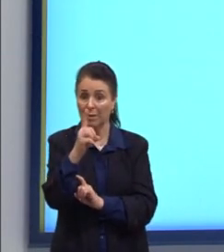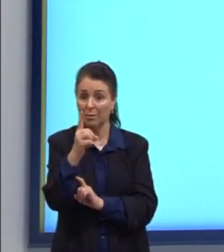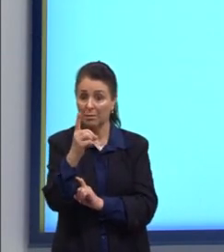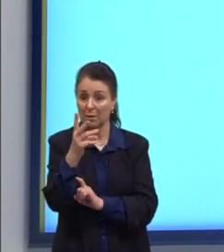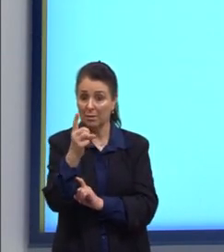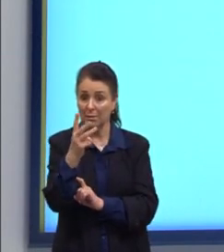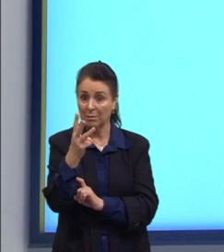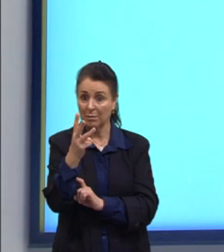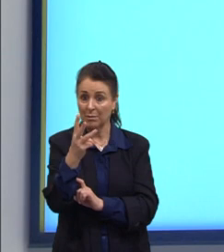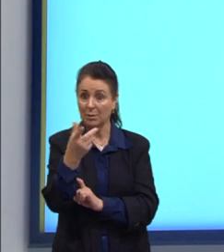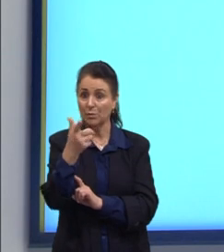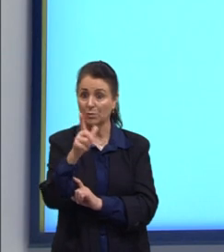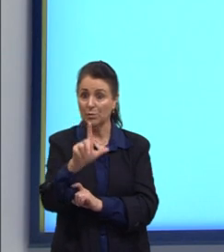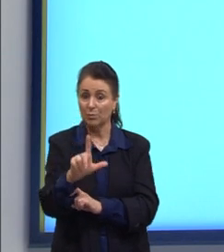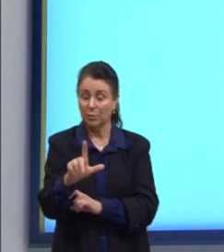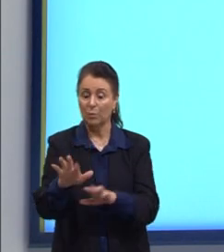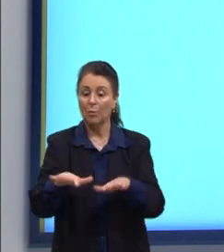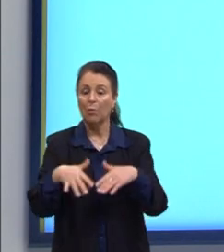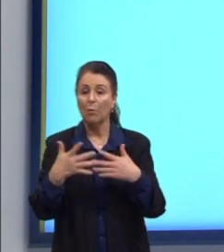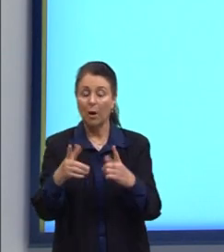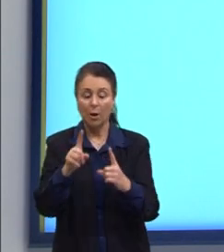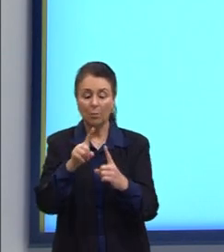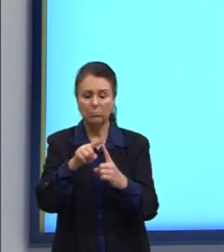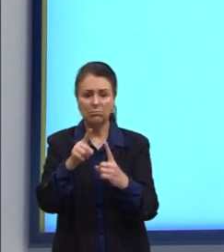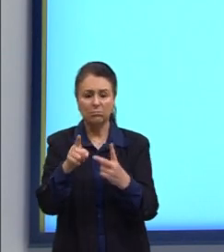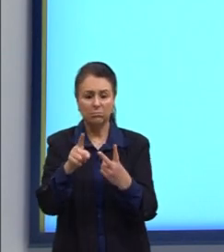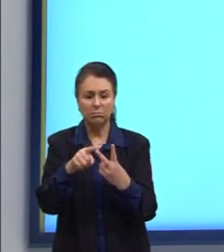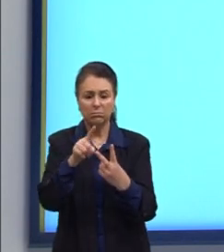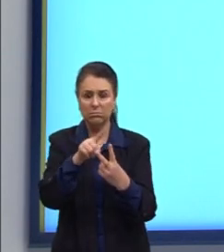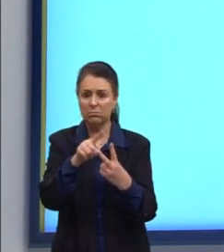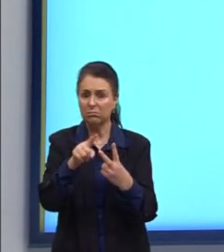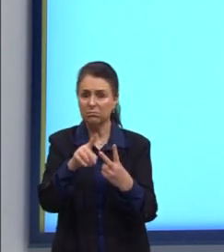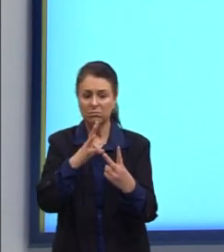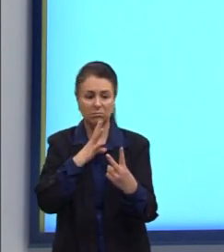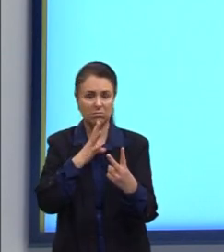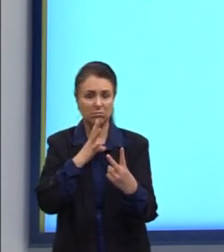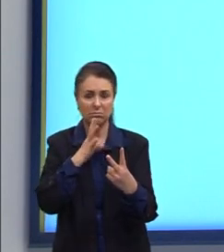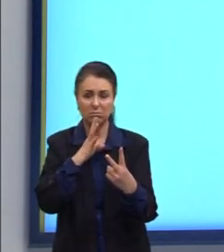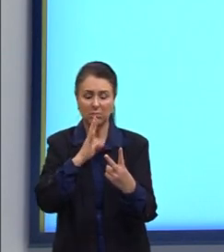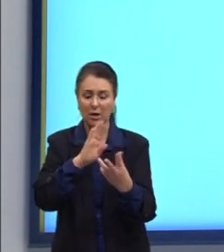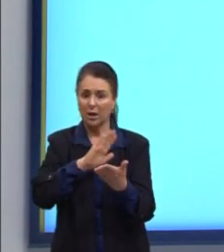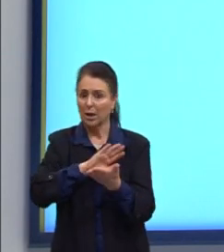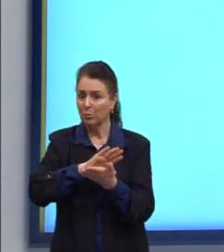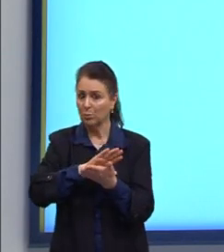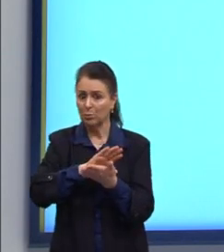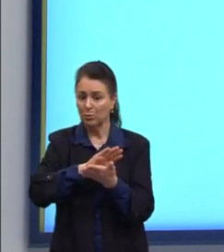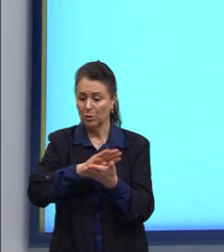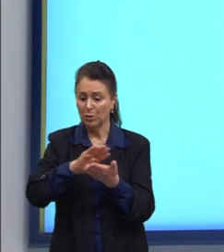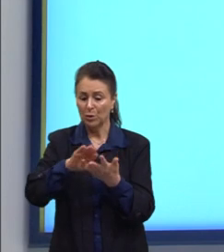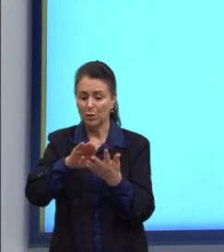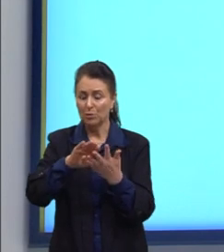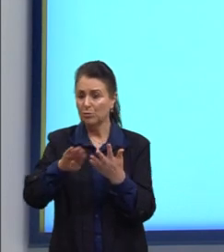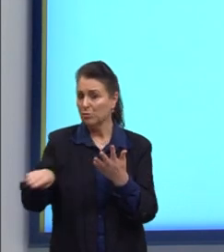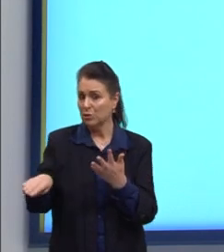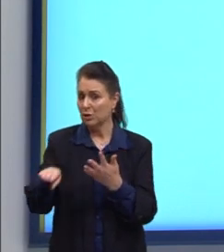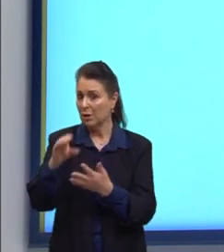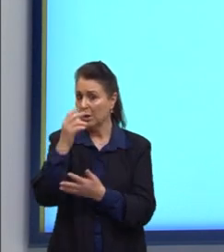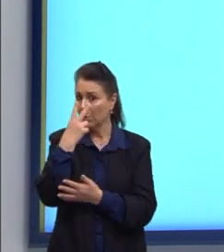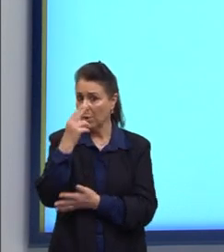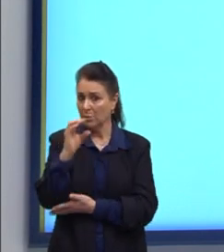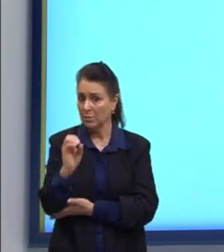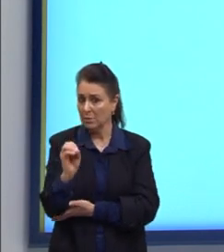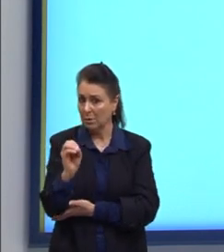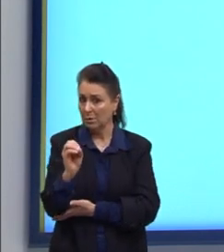de novo qual das incógnitas eu quero ali anular né Eu quero deixar ela igual a zero após